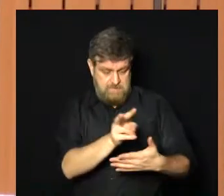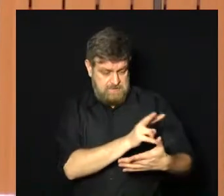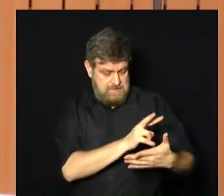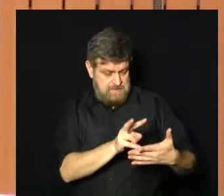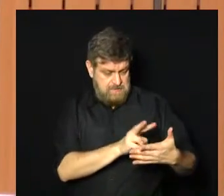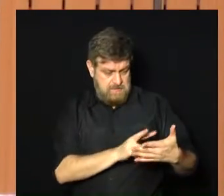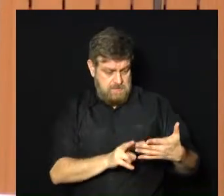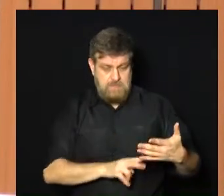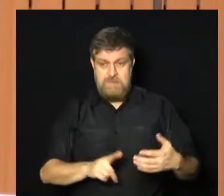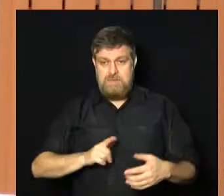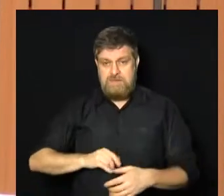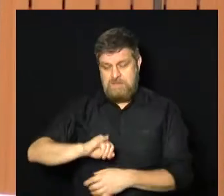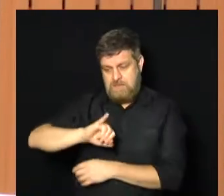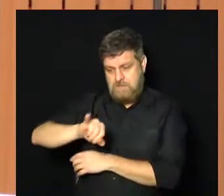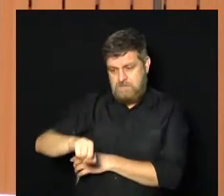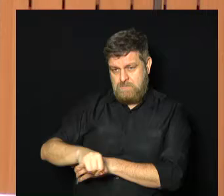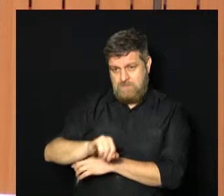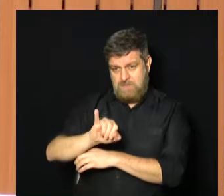A Giane dos Reis